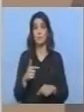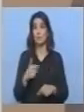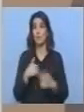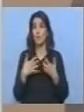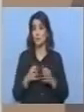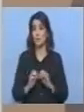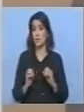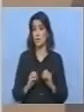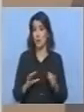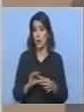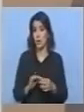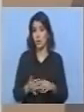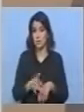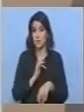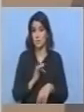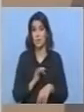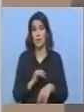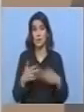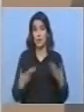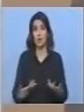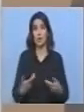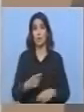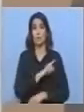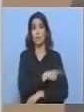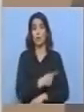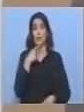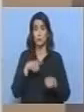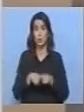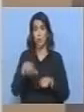nenhuma dúvida sobre a sensibilidade do atual poder político e dos